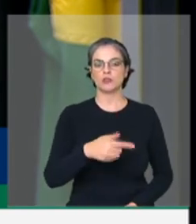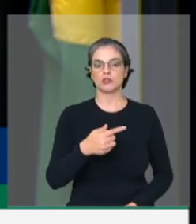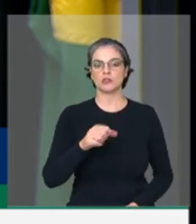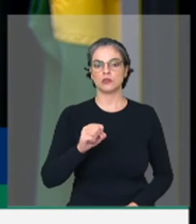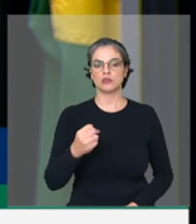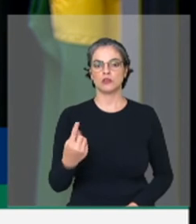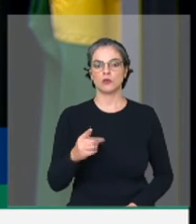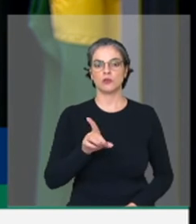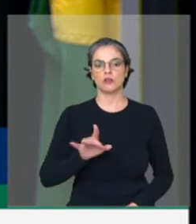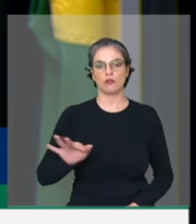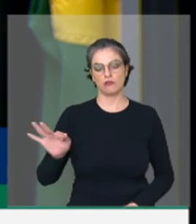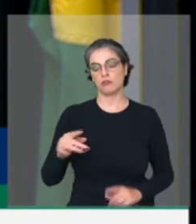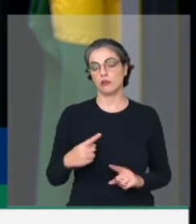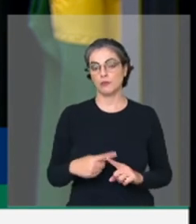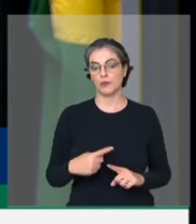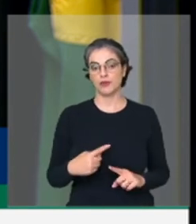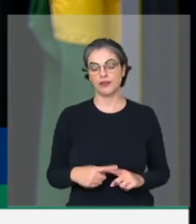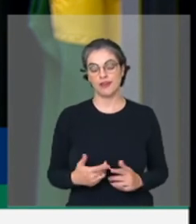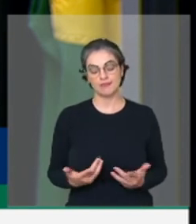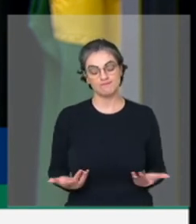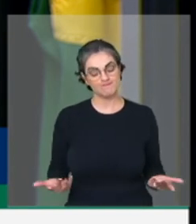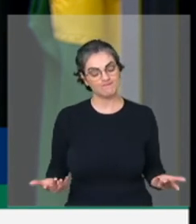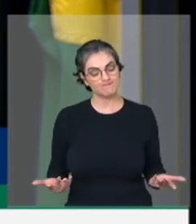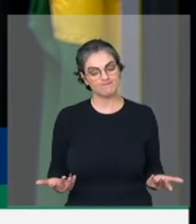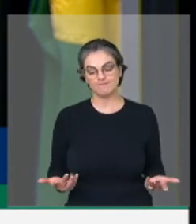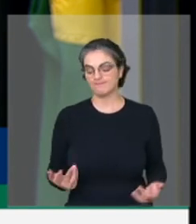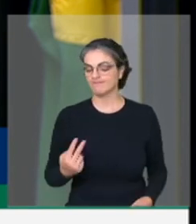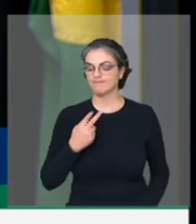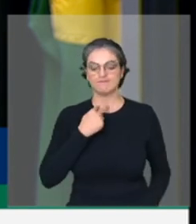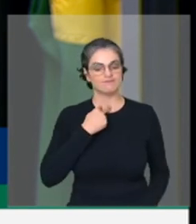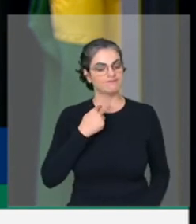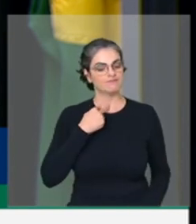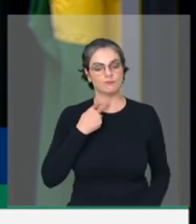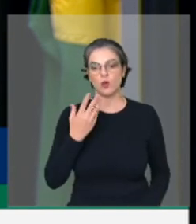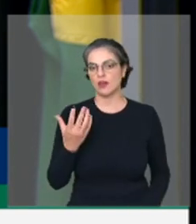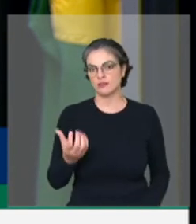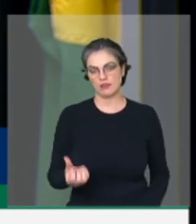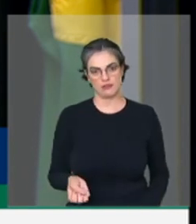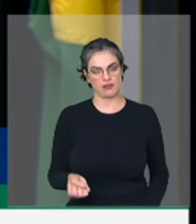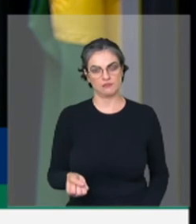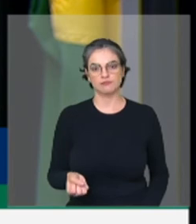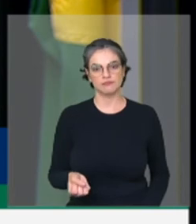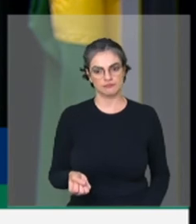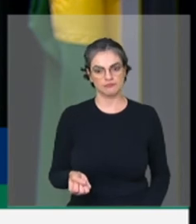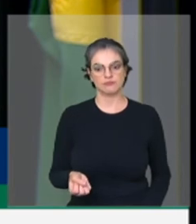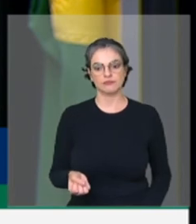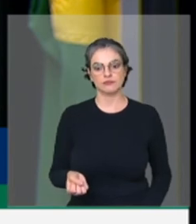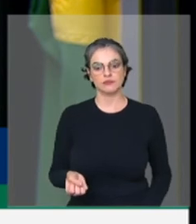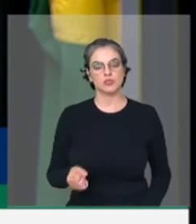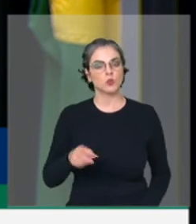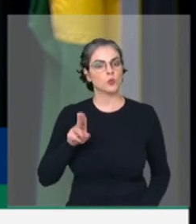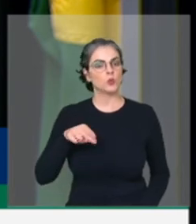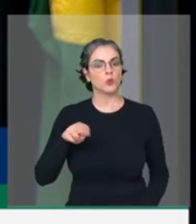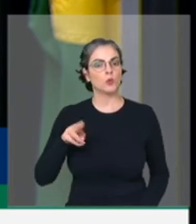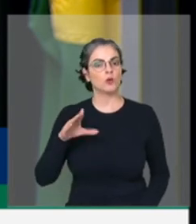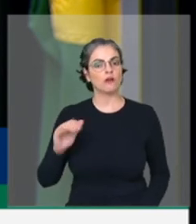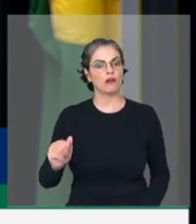4.781-DF, pois é impensável que o contribuinte originário tenha imaginado